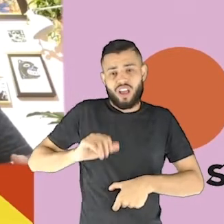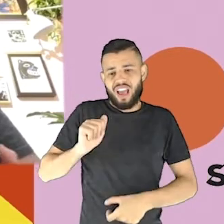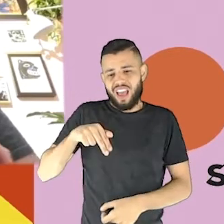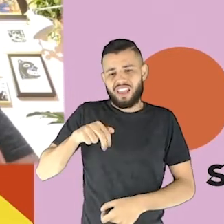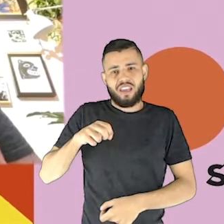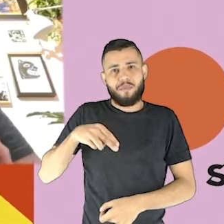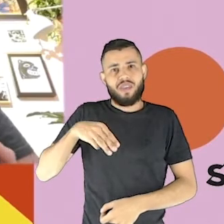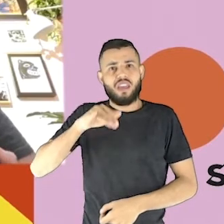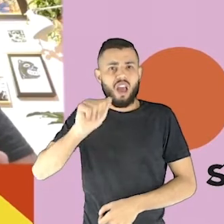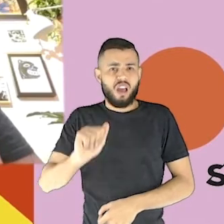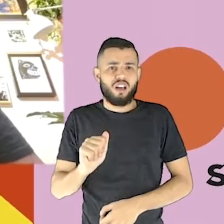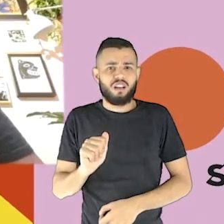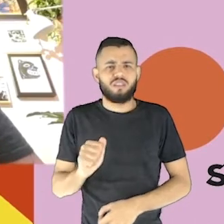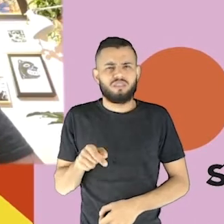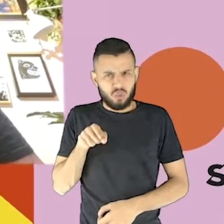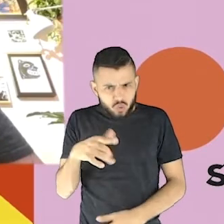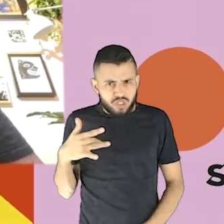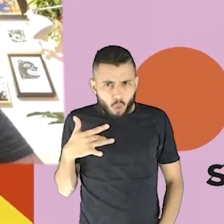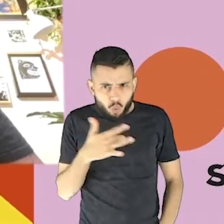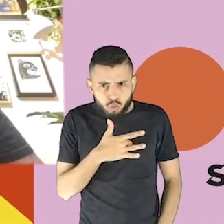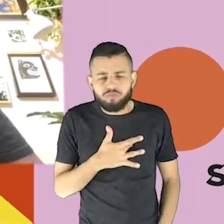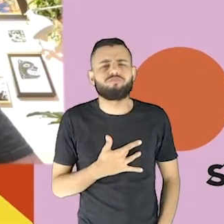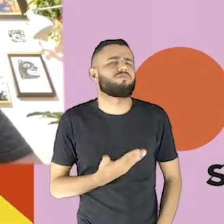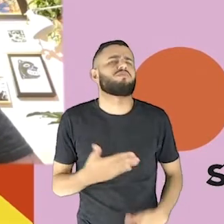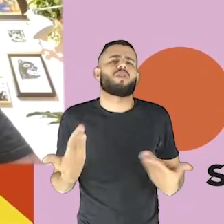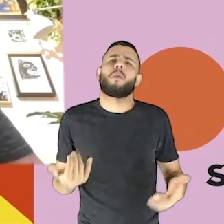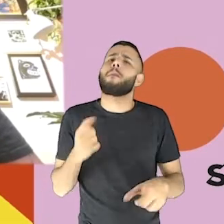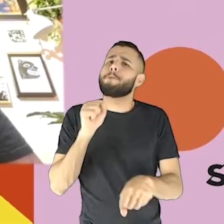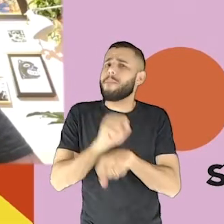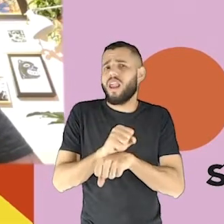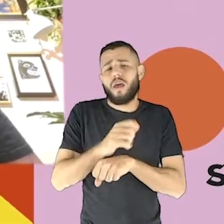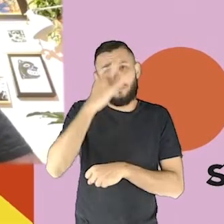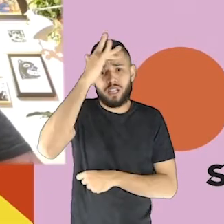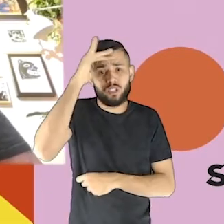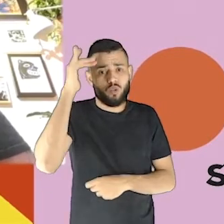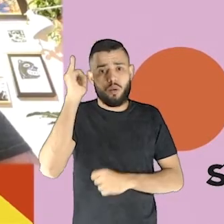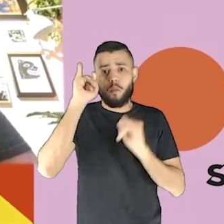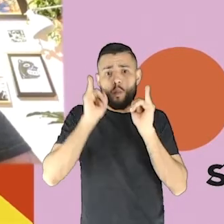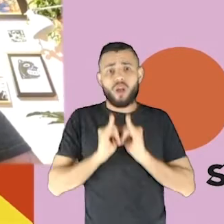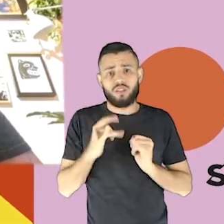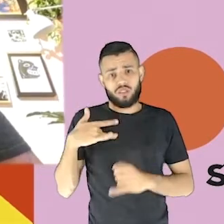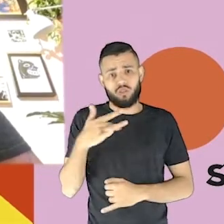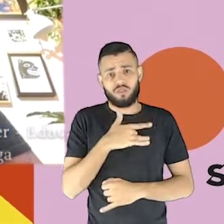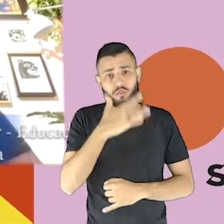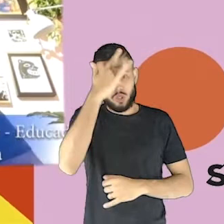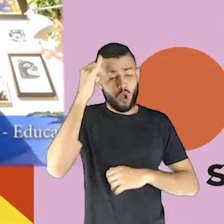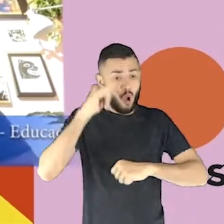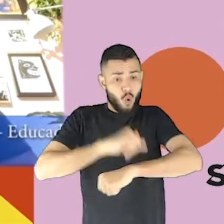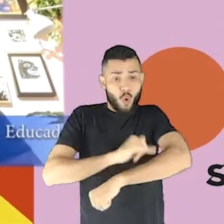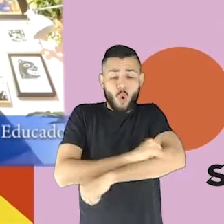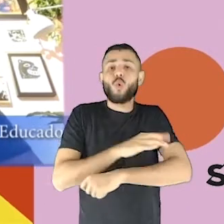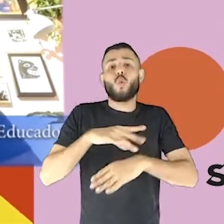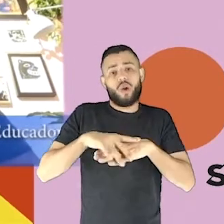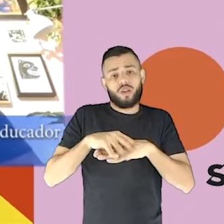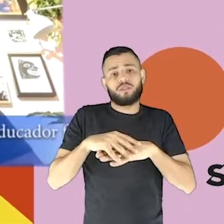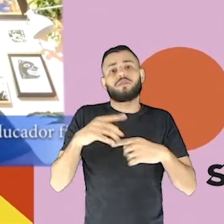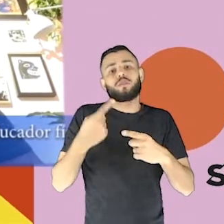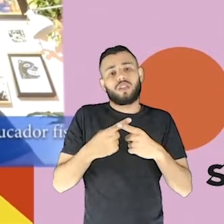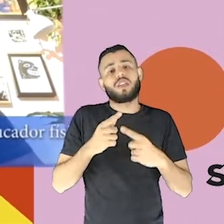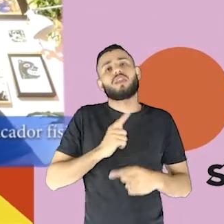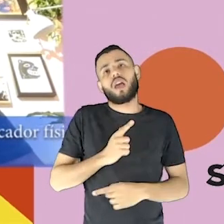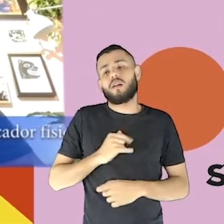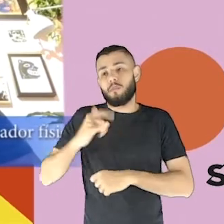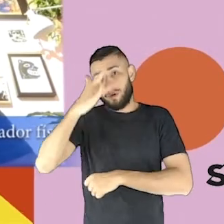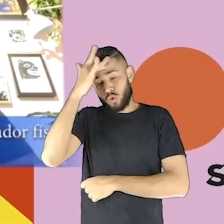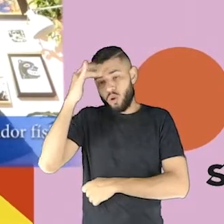tudo, tudo ruim. Aonde isso é promover saúde? Então a gente precisa parar de achar que magro é saudável e que gordo é doente. Porque existe